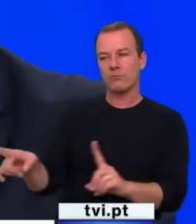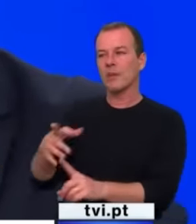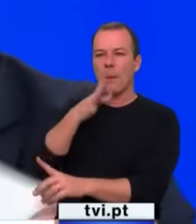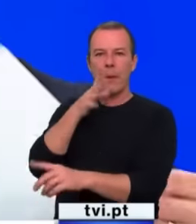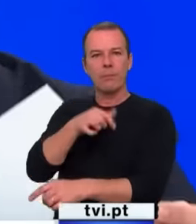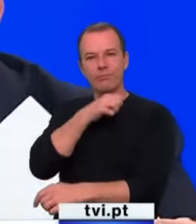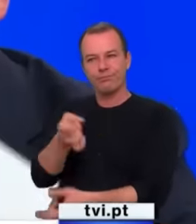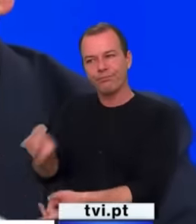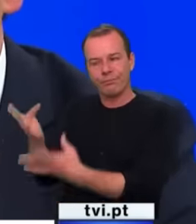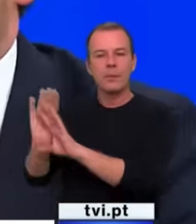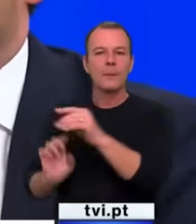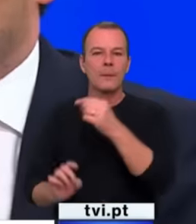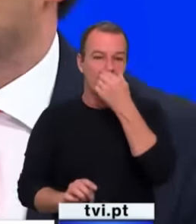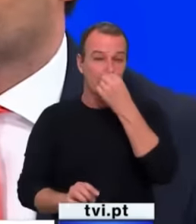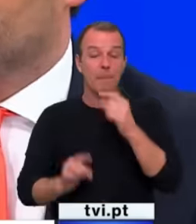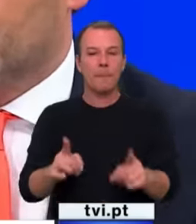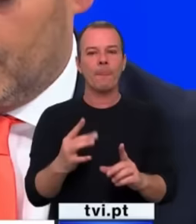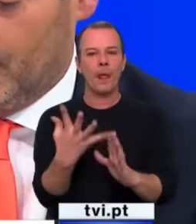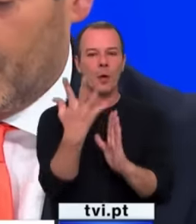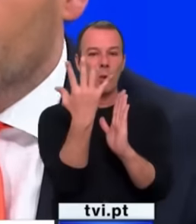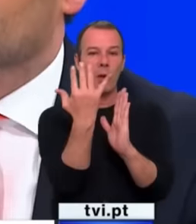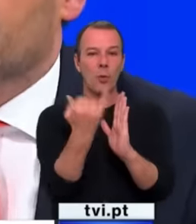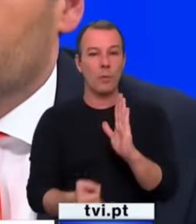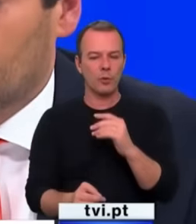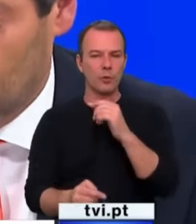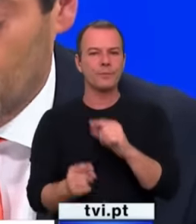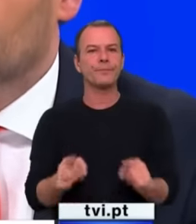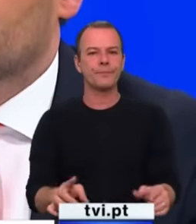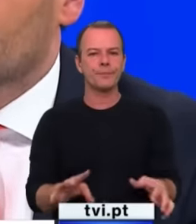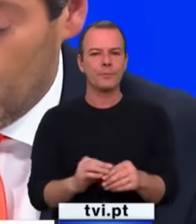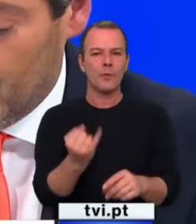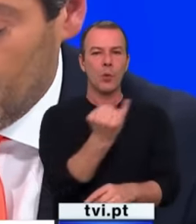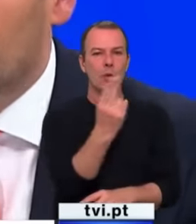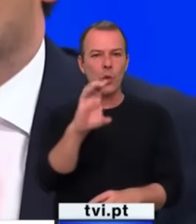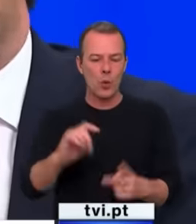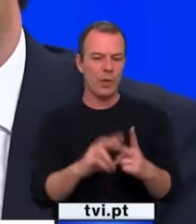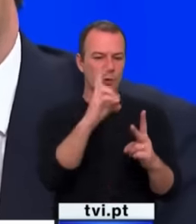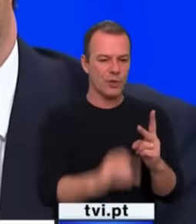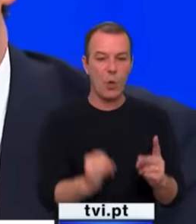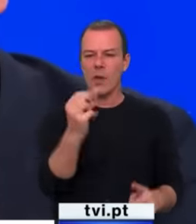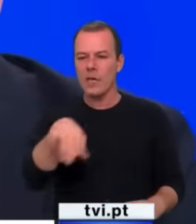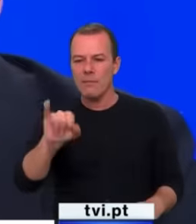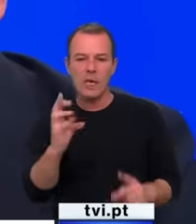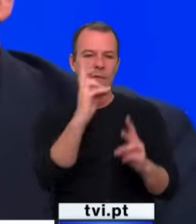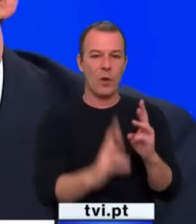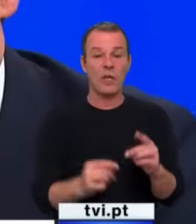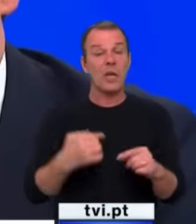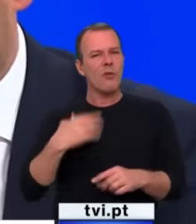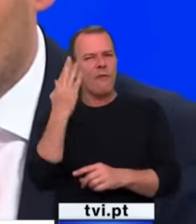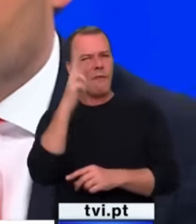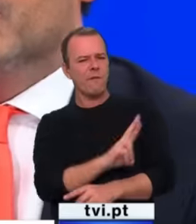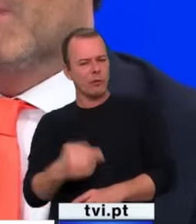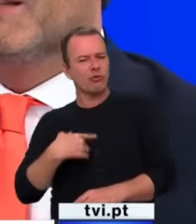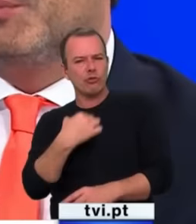até tenho aqui os números, se lhe quiser que entregue, cada imposto, coisa que Pedro Nuno Santos não tem. Quanto é que seria a redução do IUC, do IMI, com valores que eu já tinha estimado no